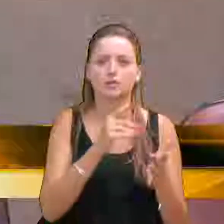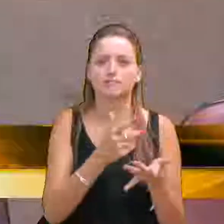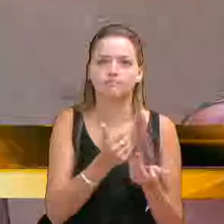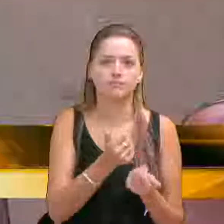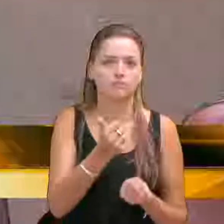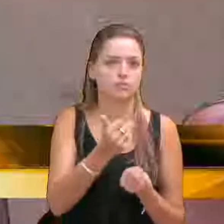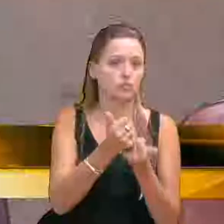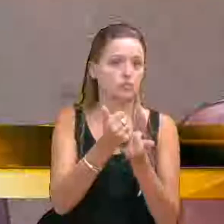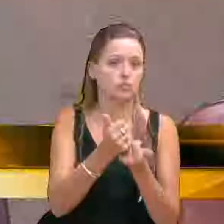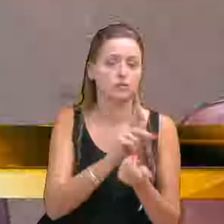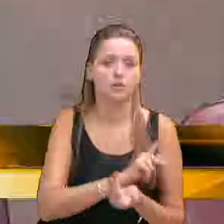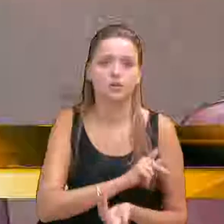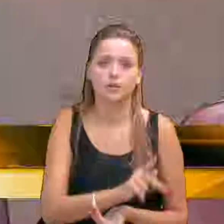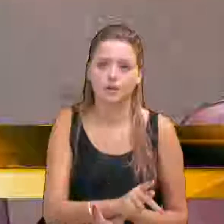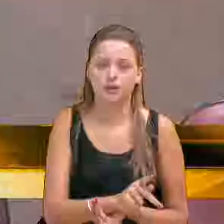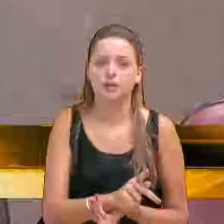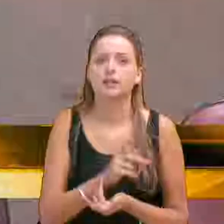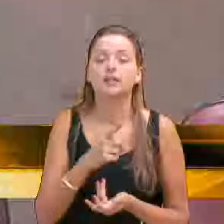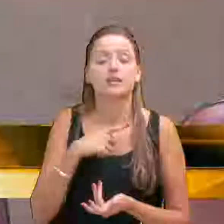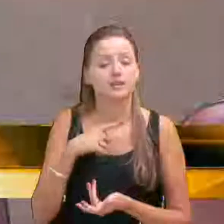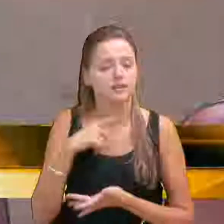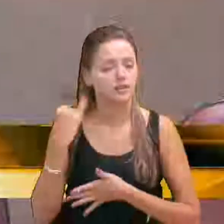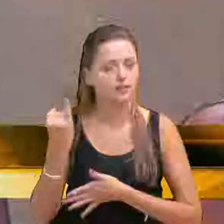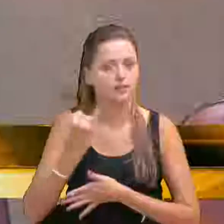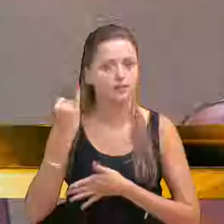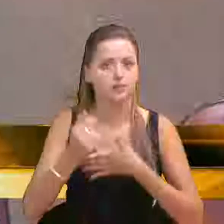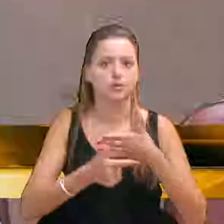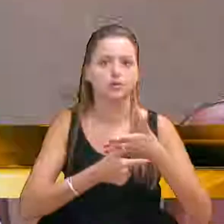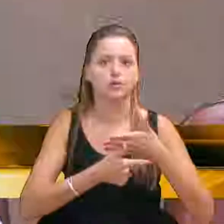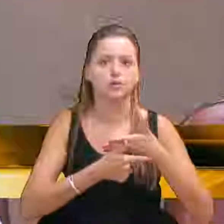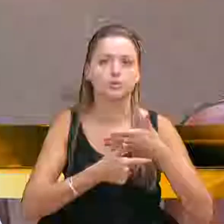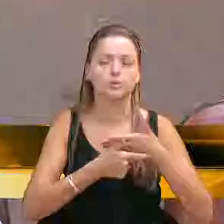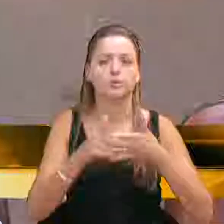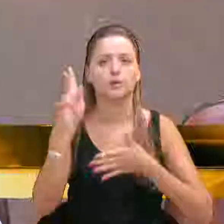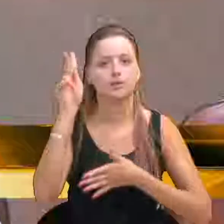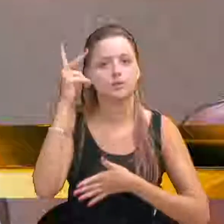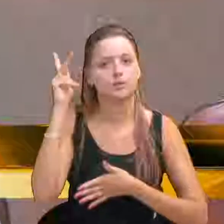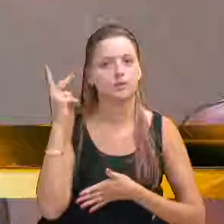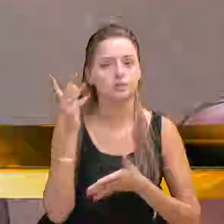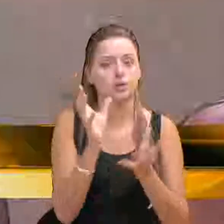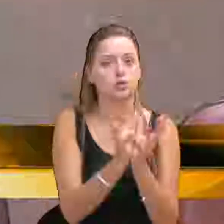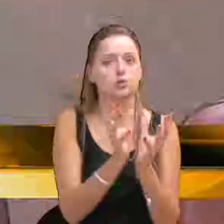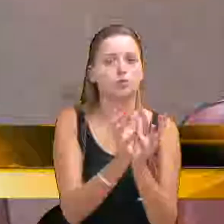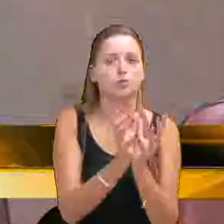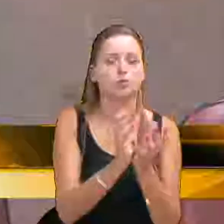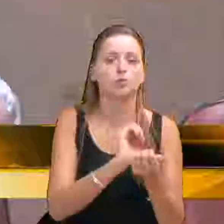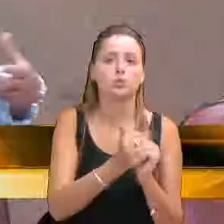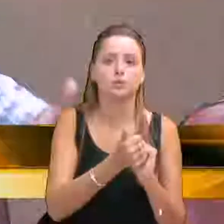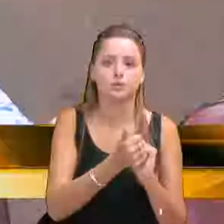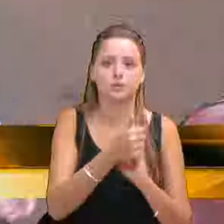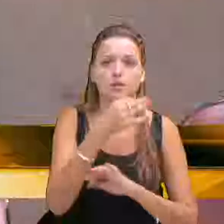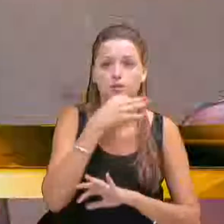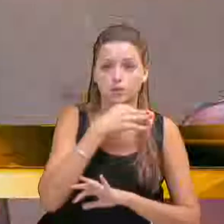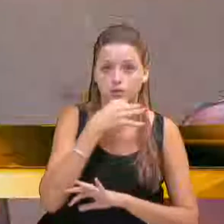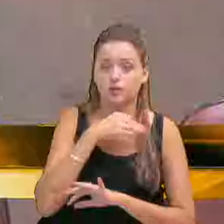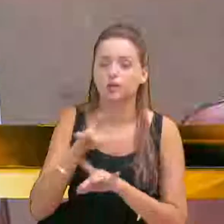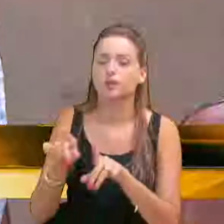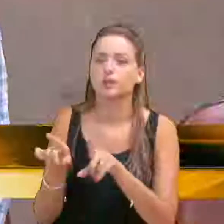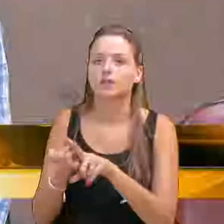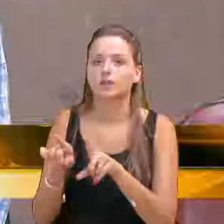direção, e teve uma importância muito grande na história do esporte de Caxias do Sul e também